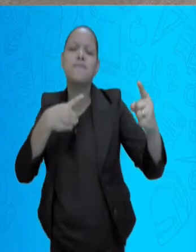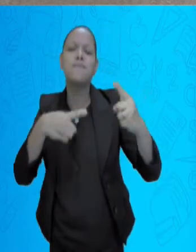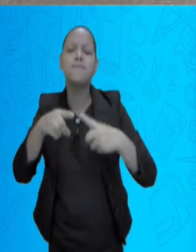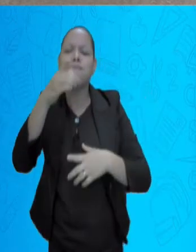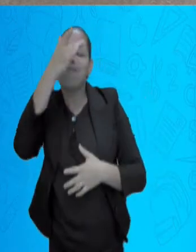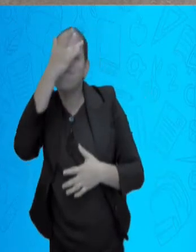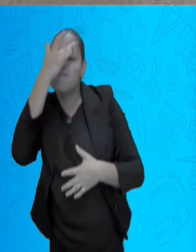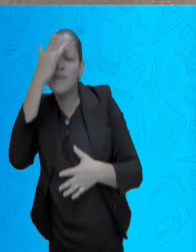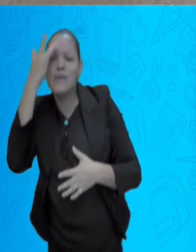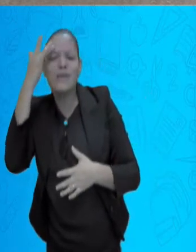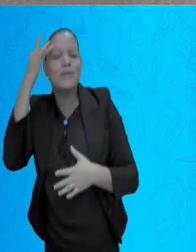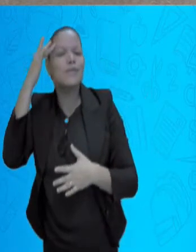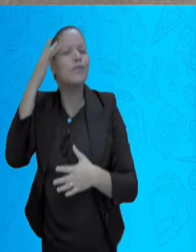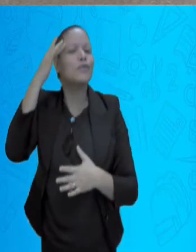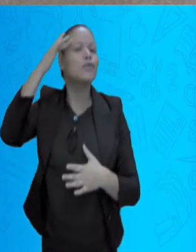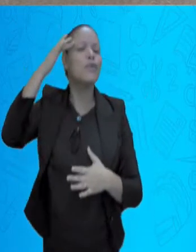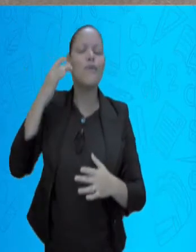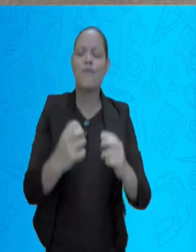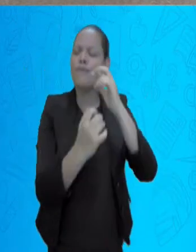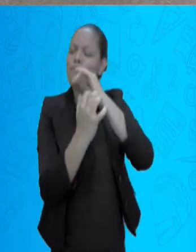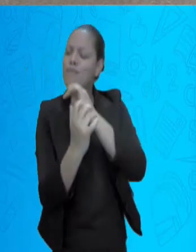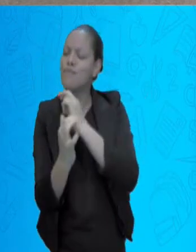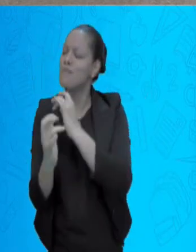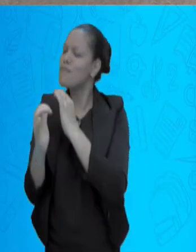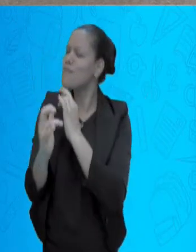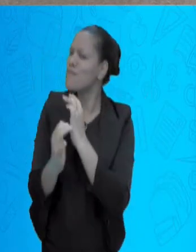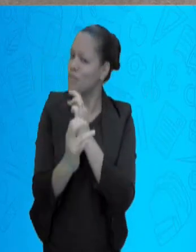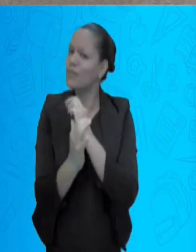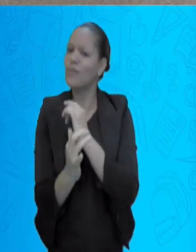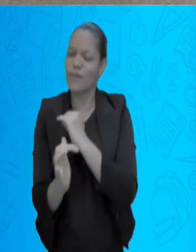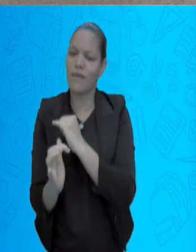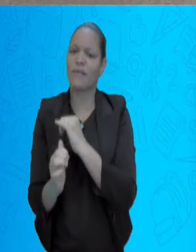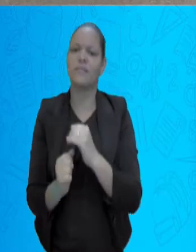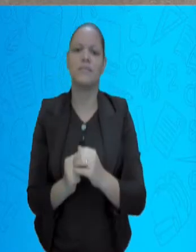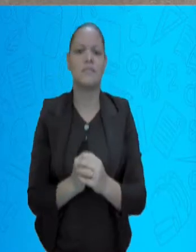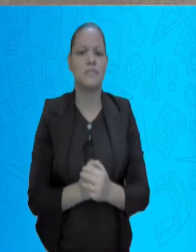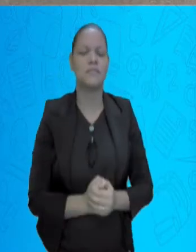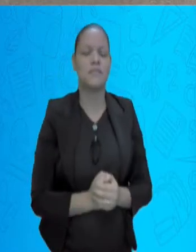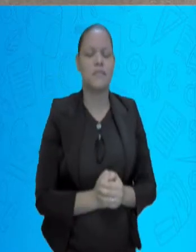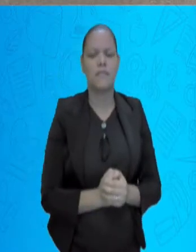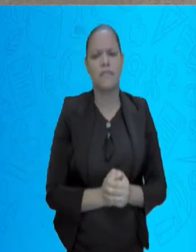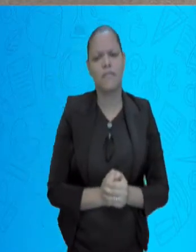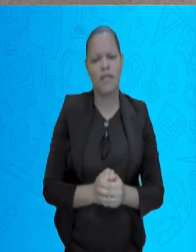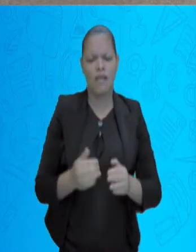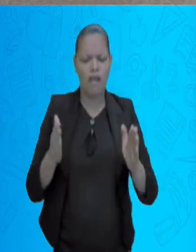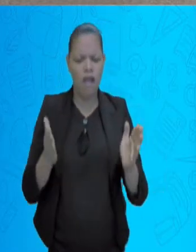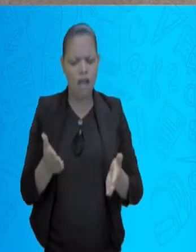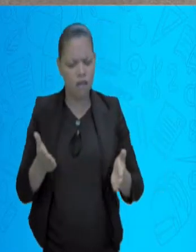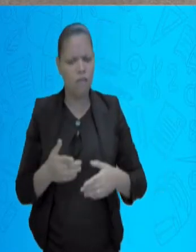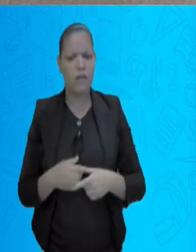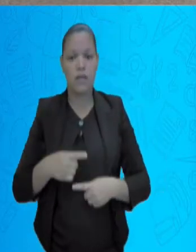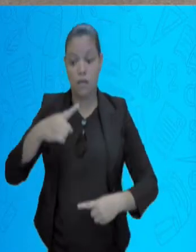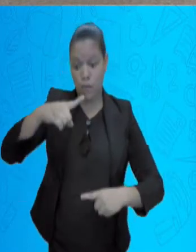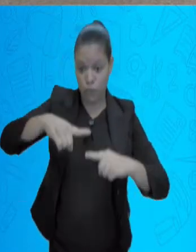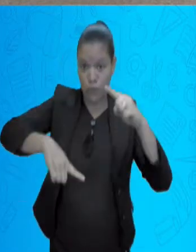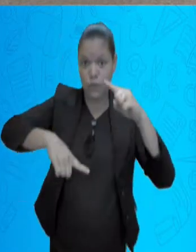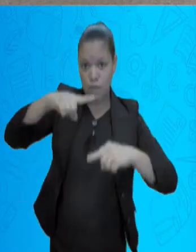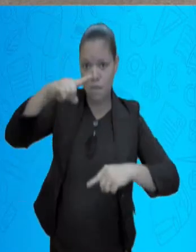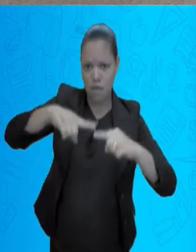está dentro da produção do som. Os instrumentos musicais e a sua